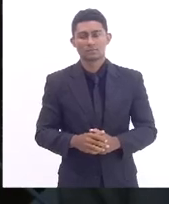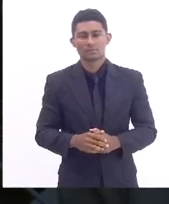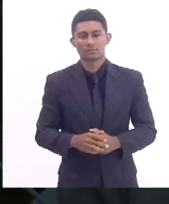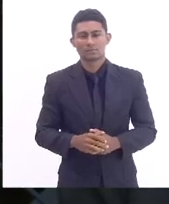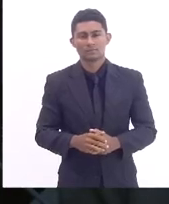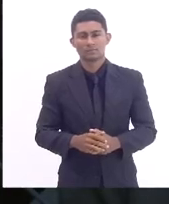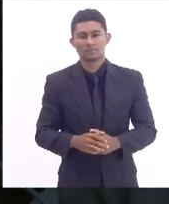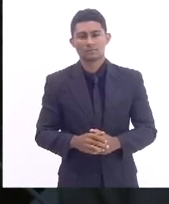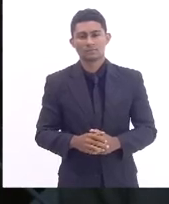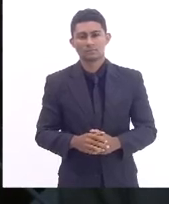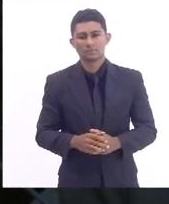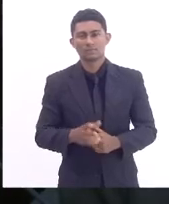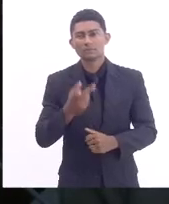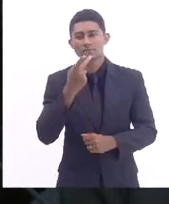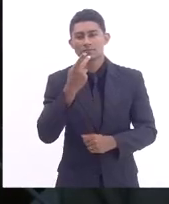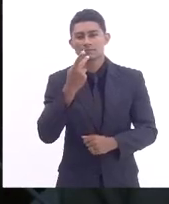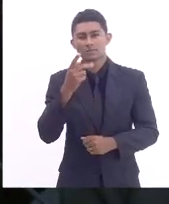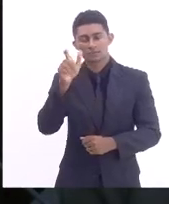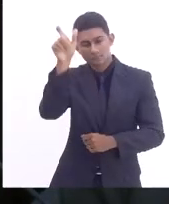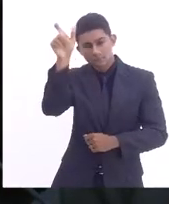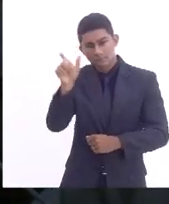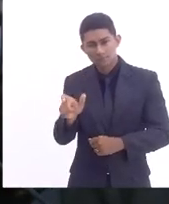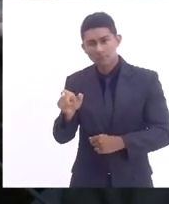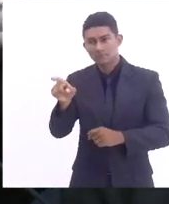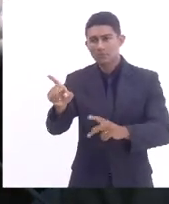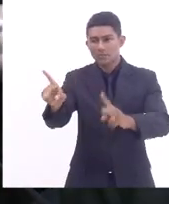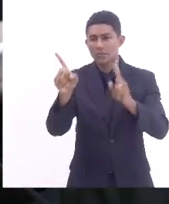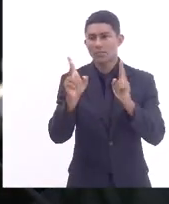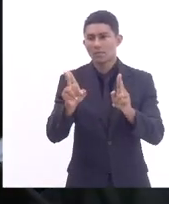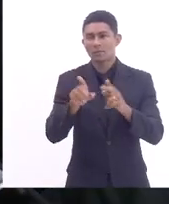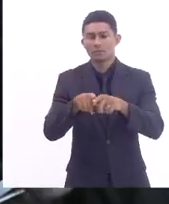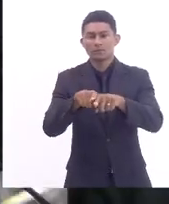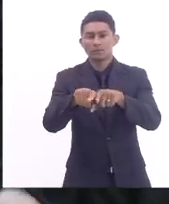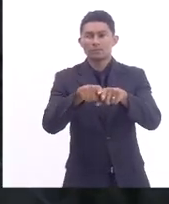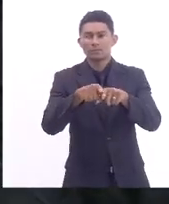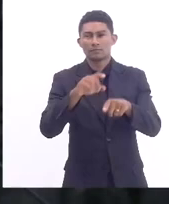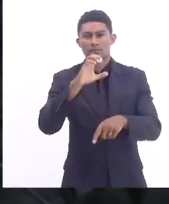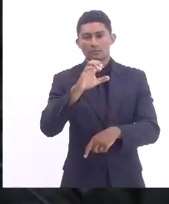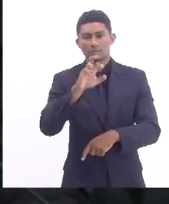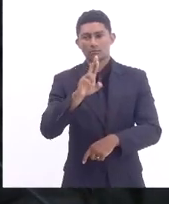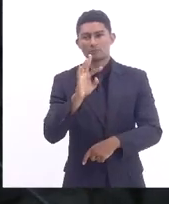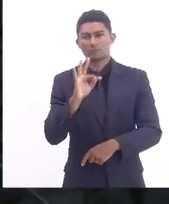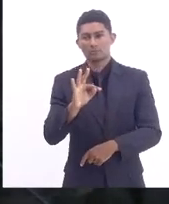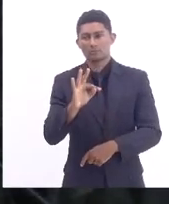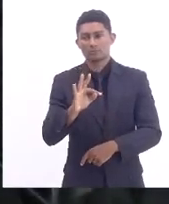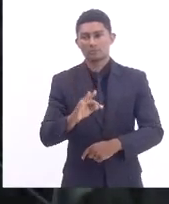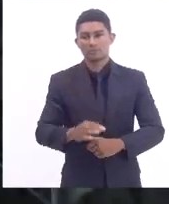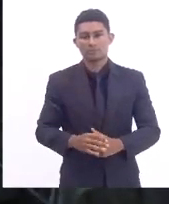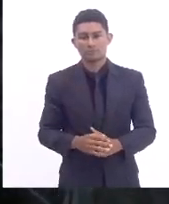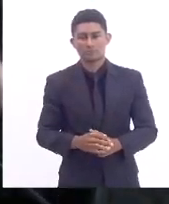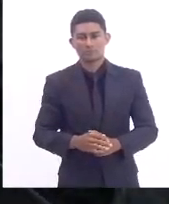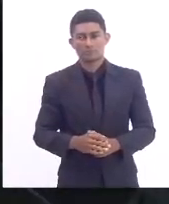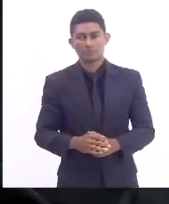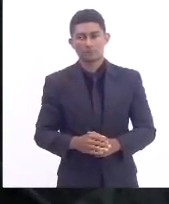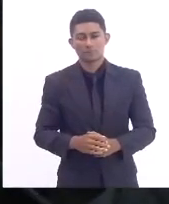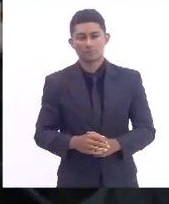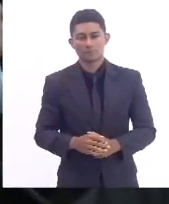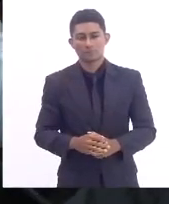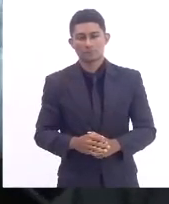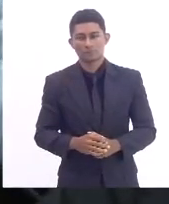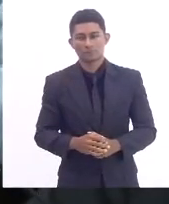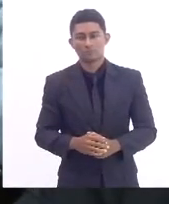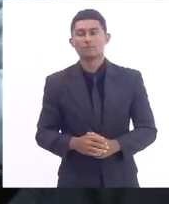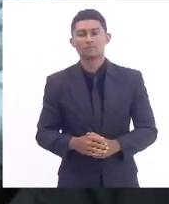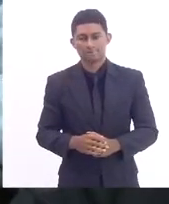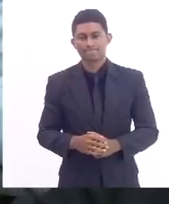perder esse um minuto para falar de um cara que eu ganhei com meu irmão no crt-rj lá vem a moça do minuto eu ganhei um